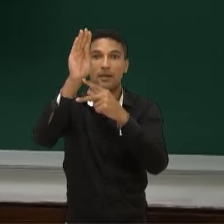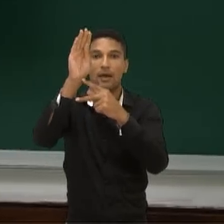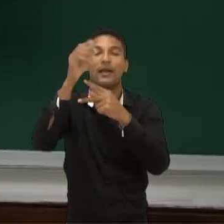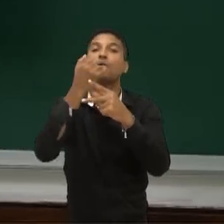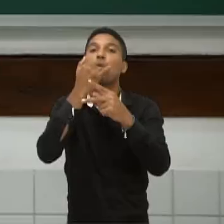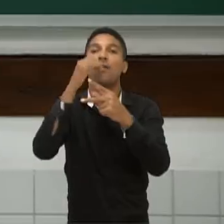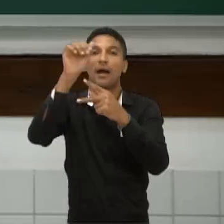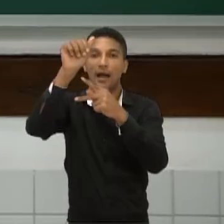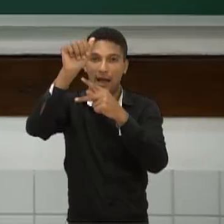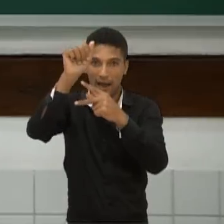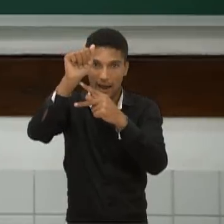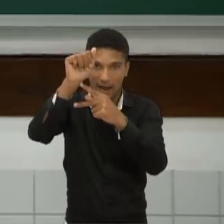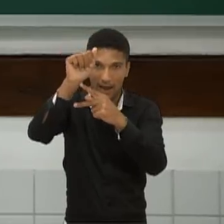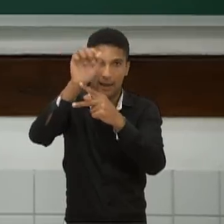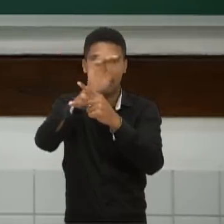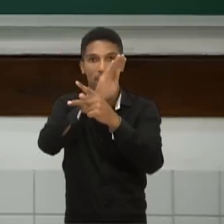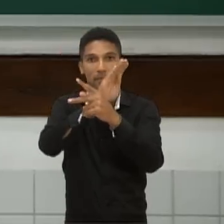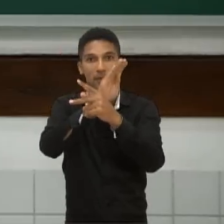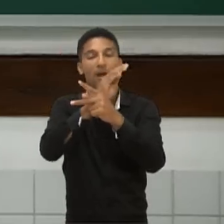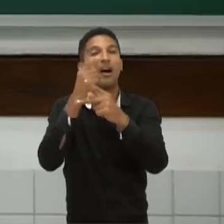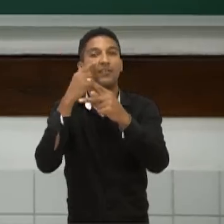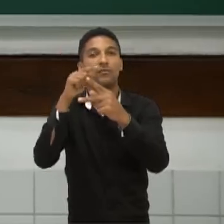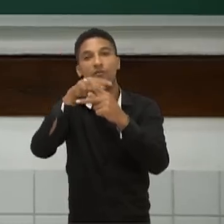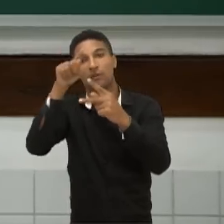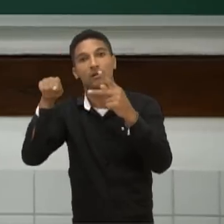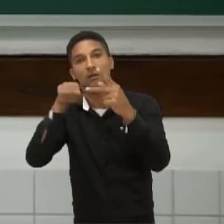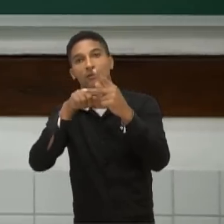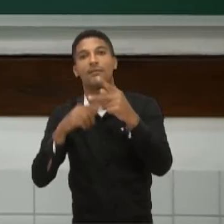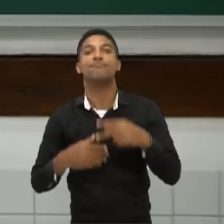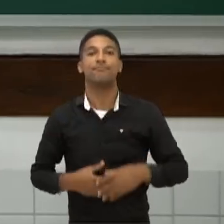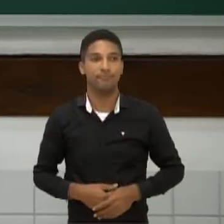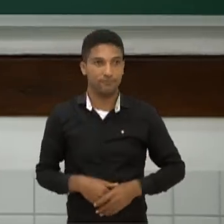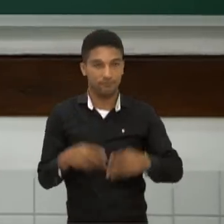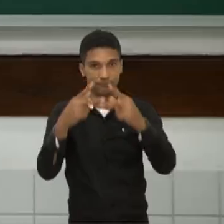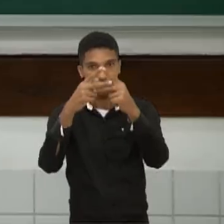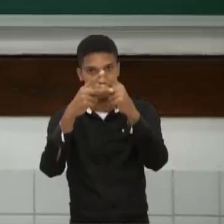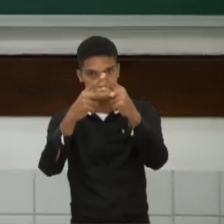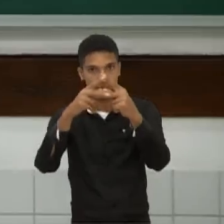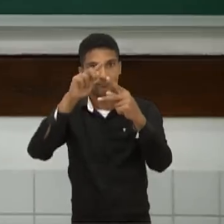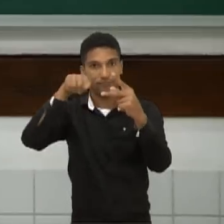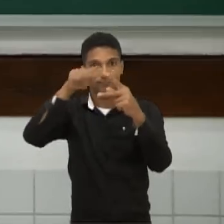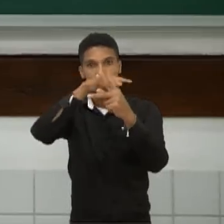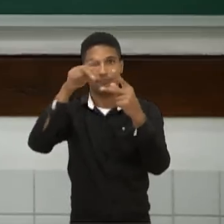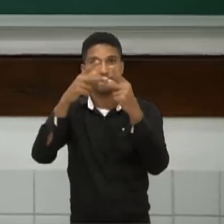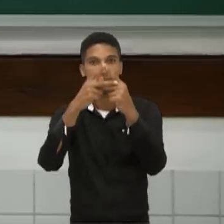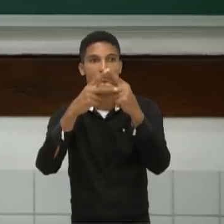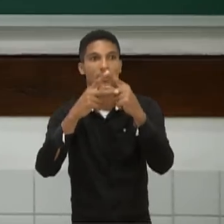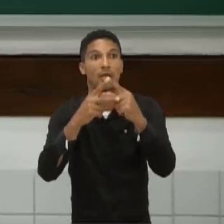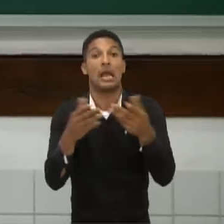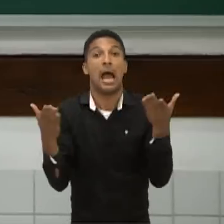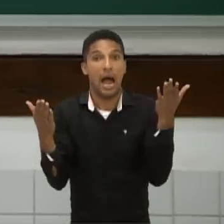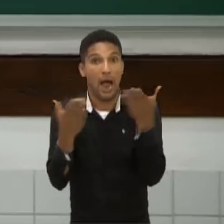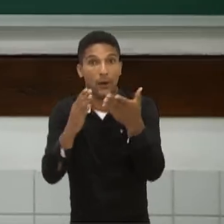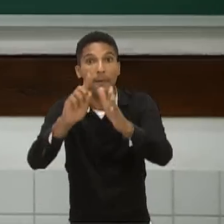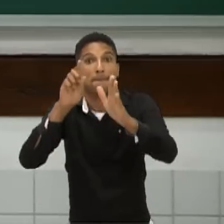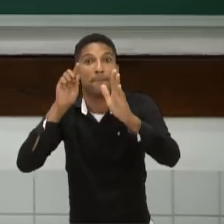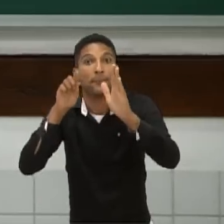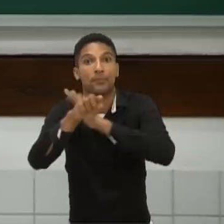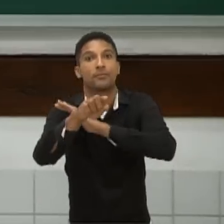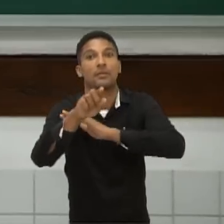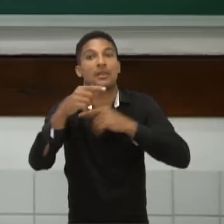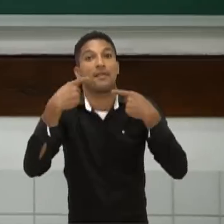aqui agora um desafio para vocês, tá bom? Então, eu vou ler aí para vocês acompanhem em casa, anotem,